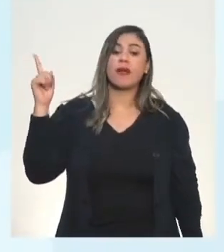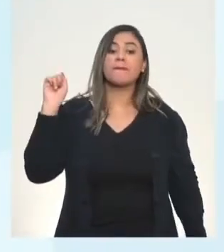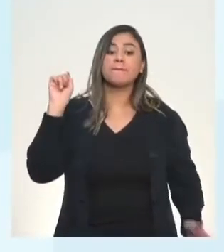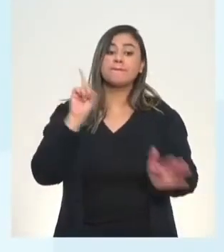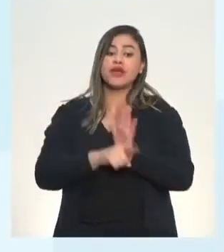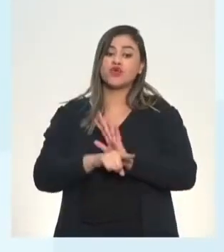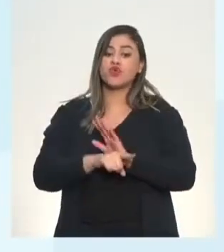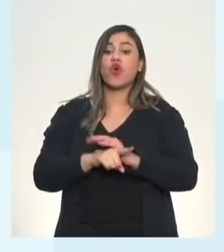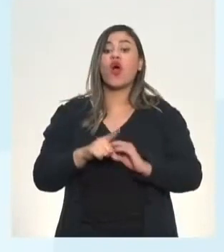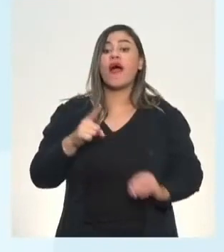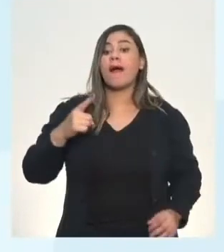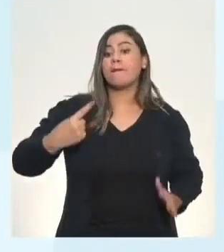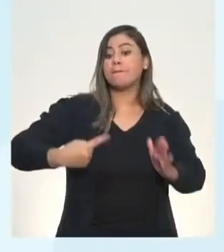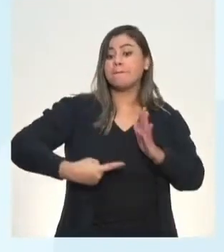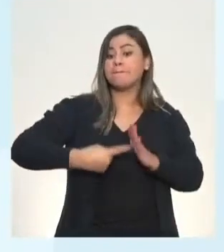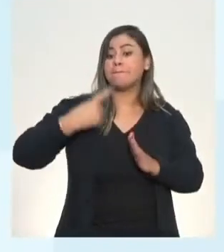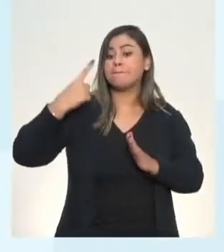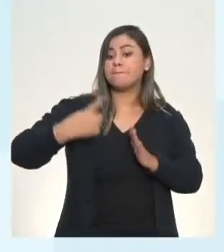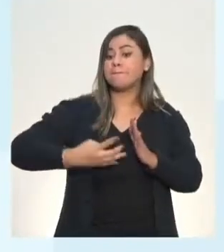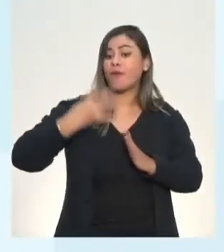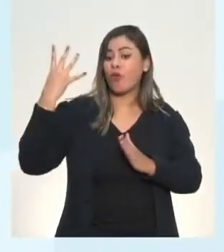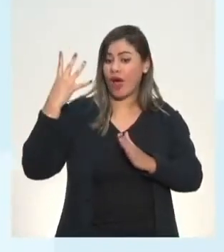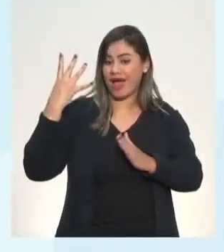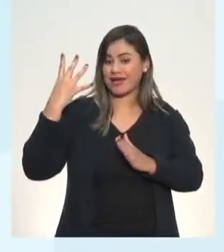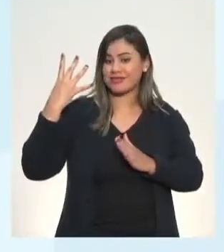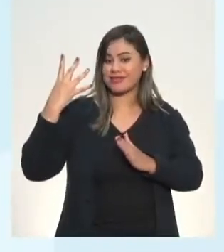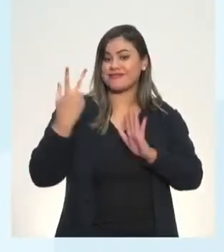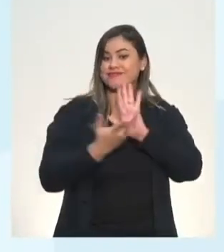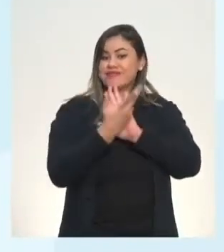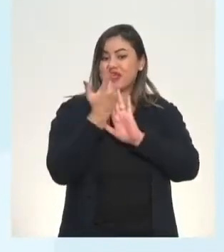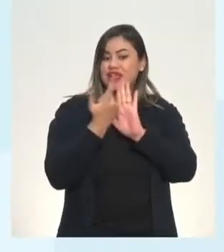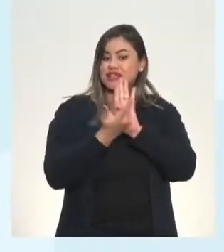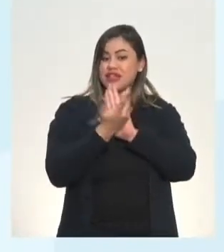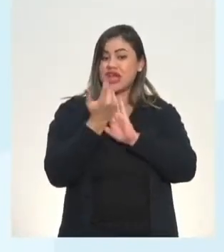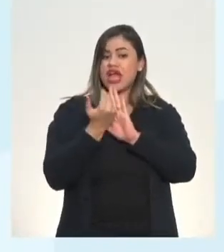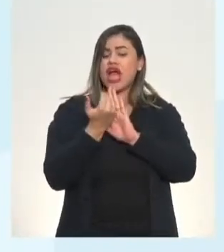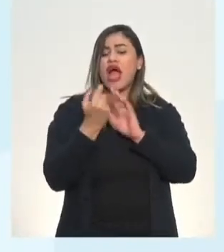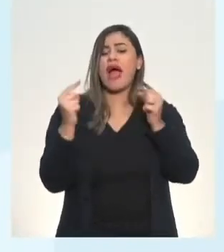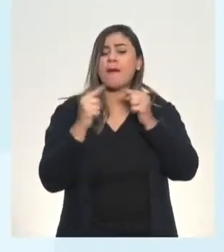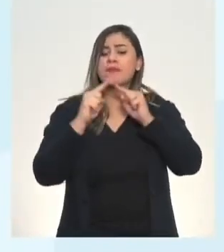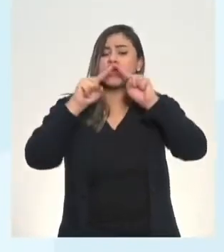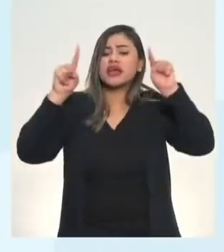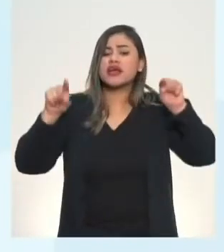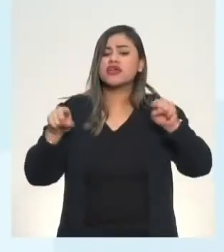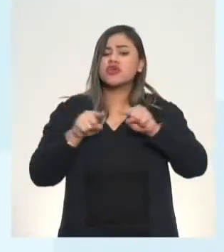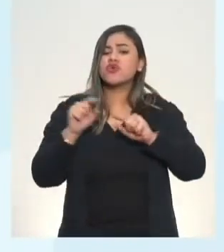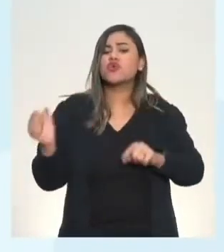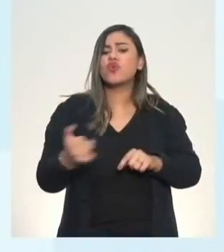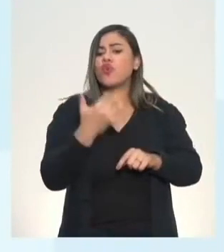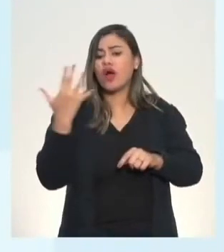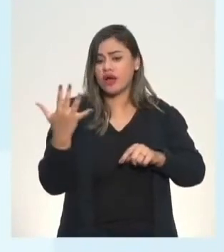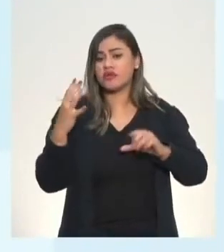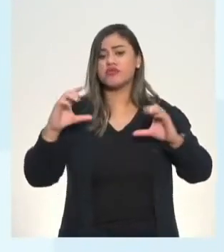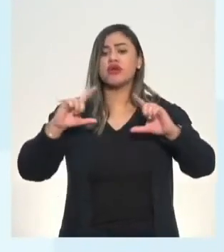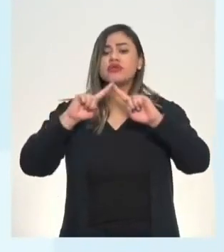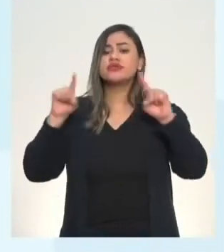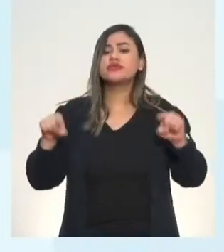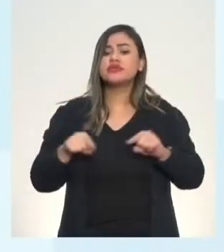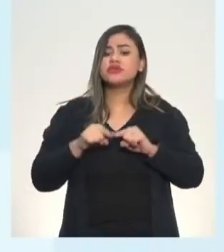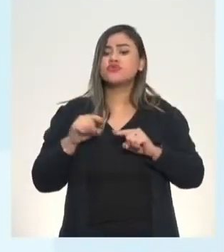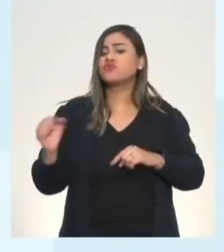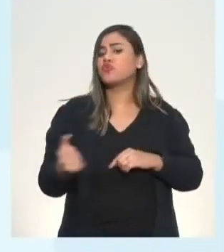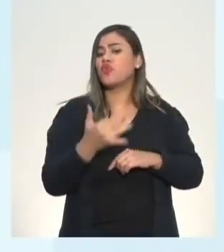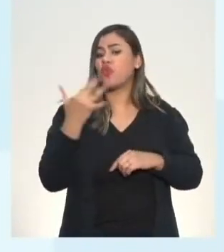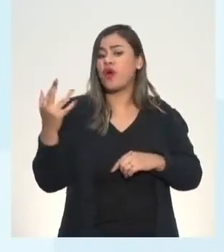pergunta. A 14ª figura dessa sequência possuirá quantos retângulos e quantos círculos, Viviane? Não